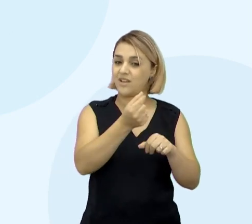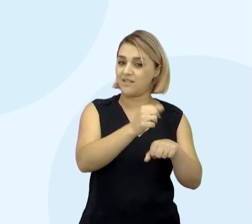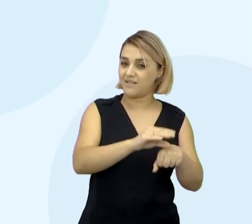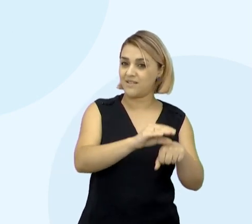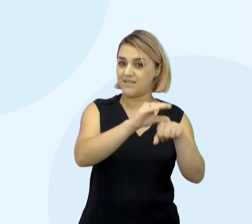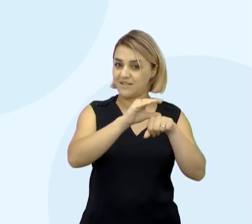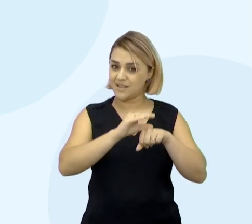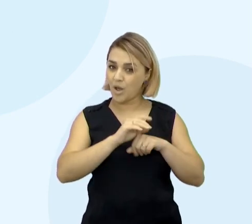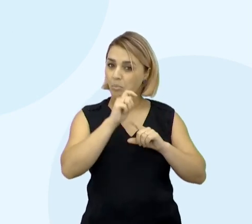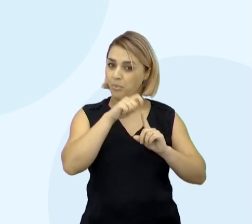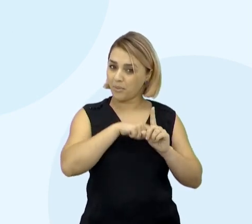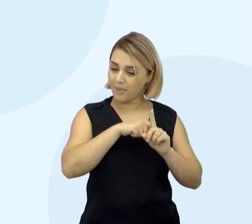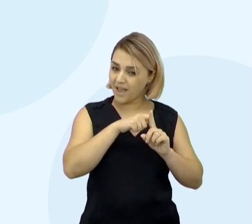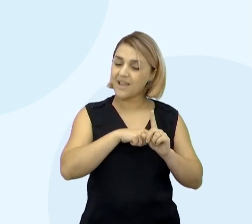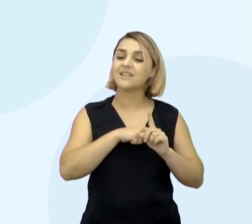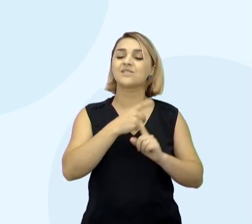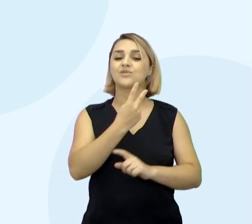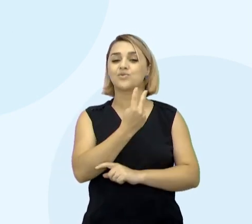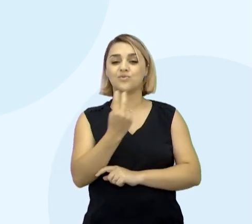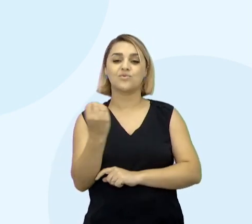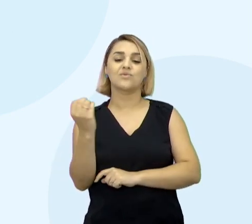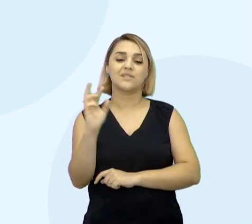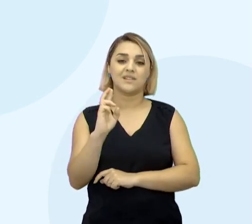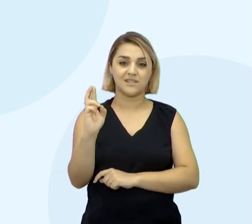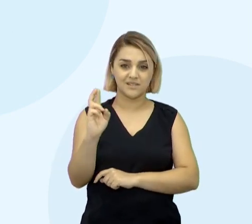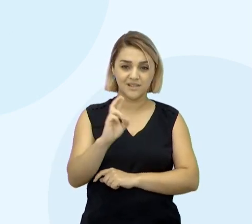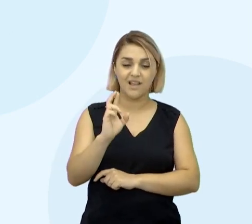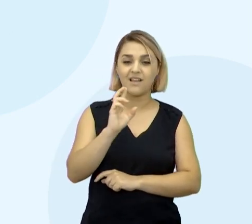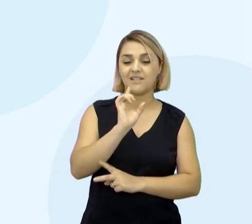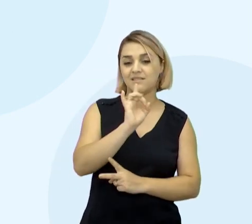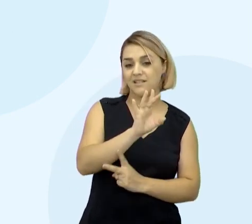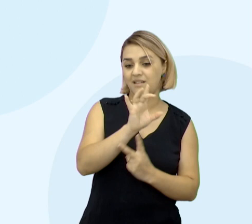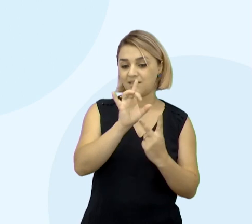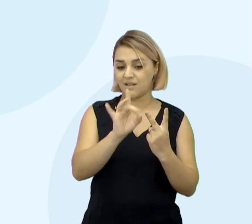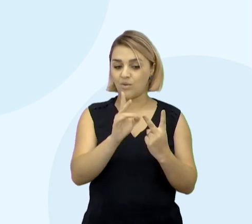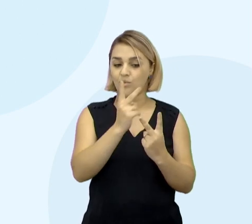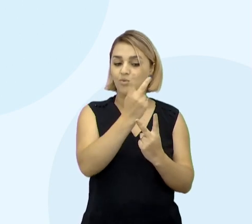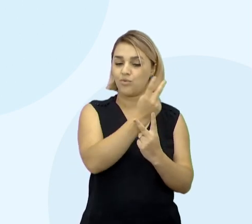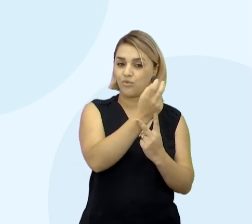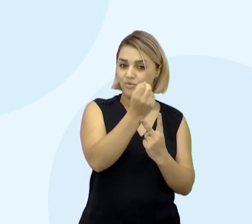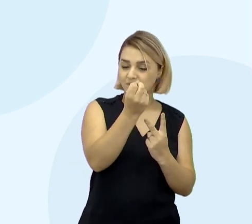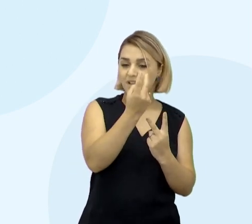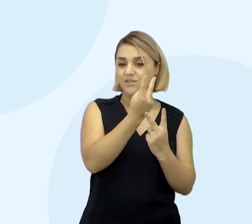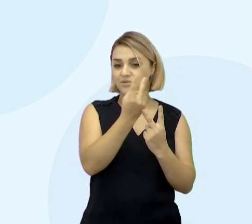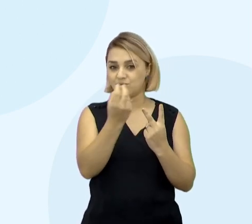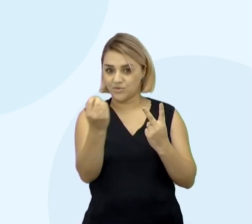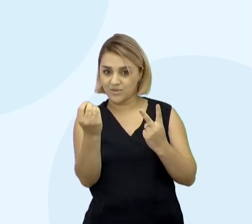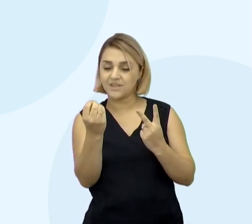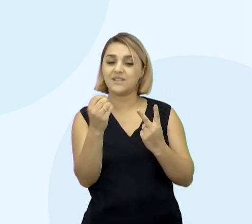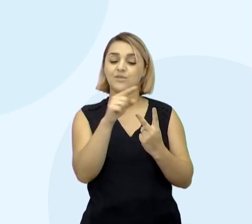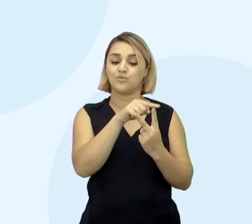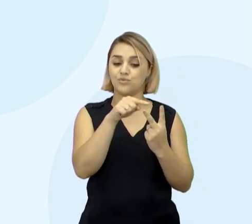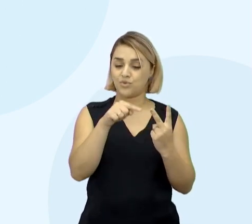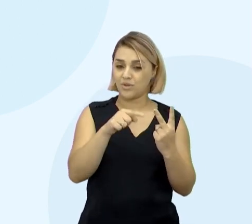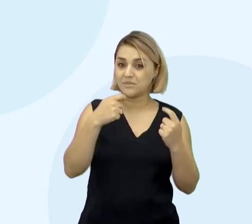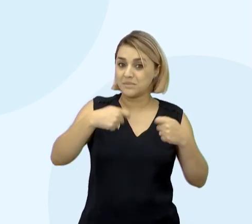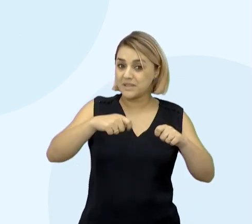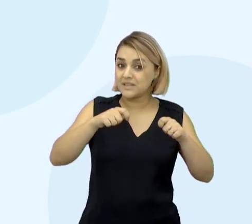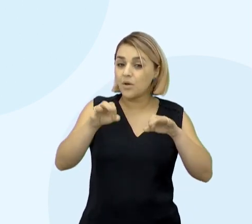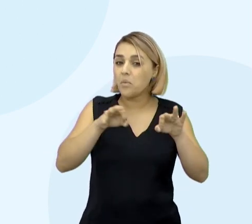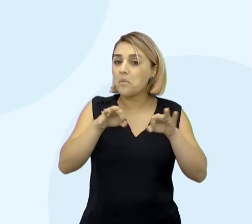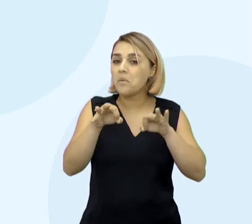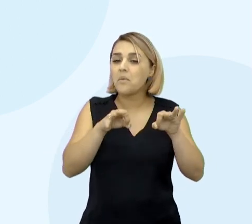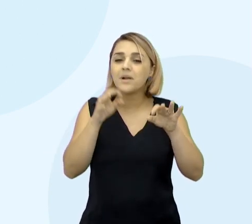de R$200 cada. Cada um ganha 200. Dessa forma, eles precisam planejar como gastar o